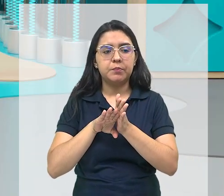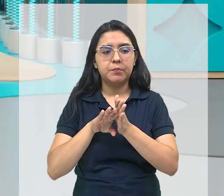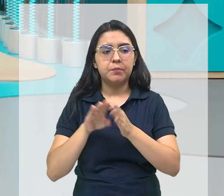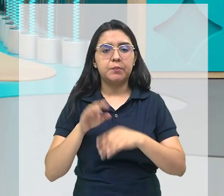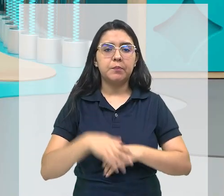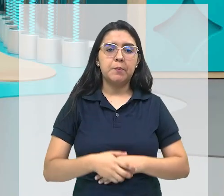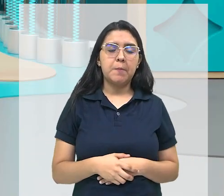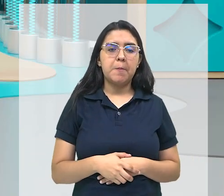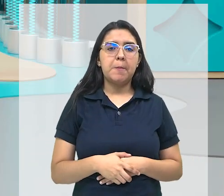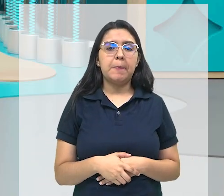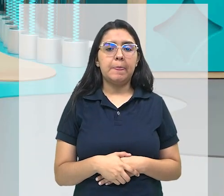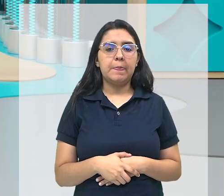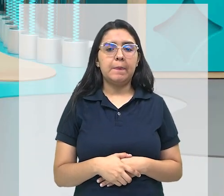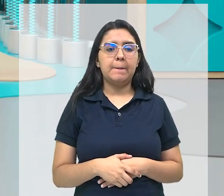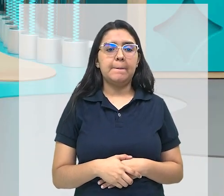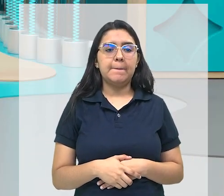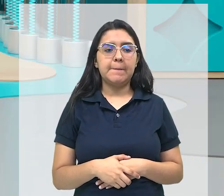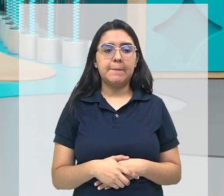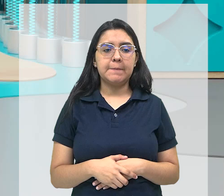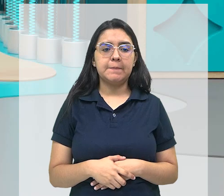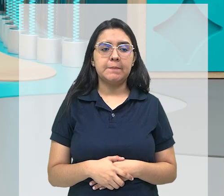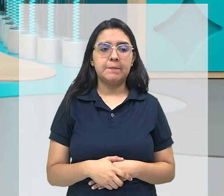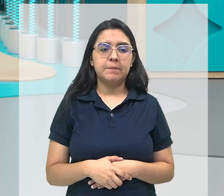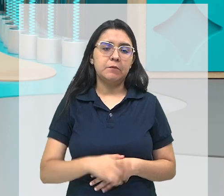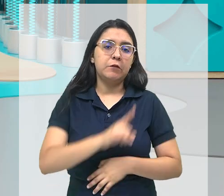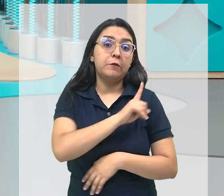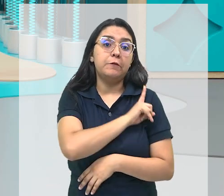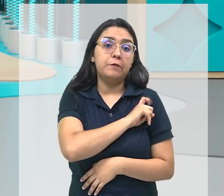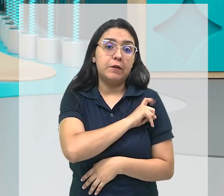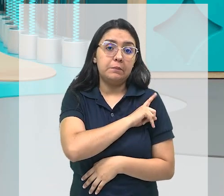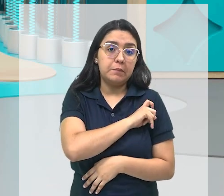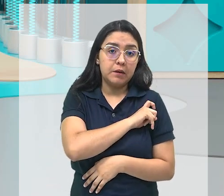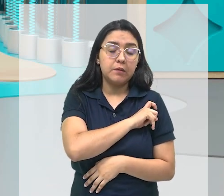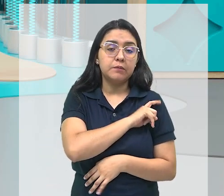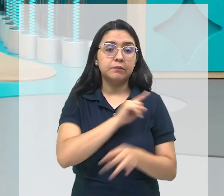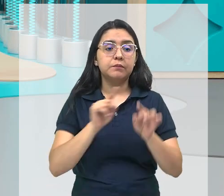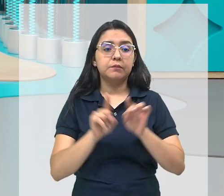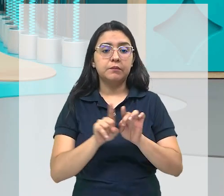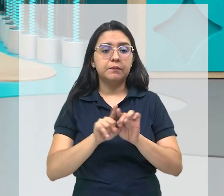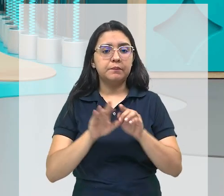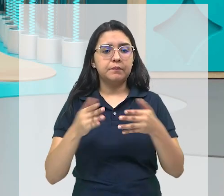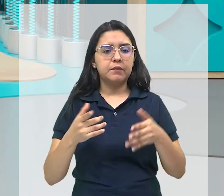né, do médico, ou do paramédico, ou do enfermeiro. Então, gente,